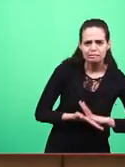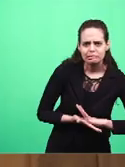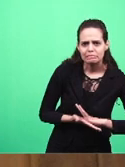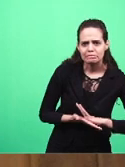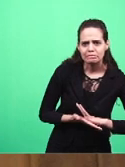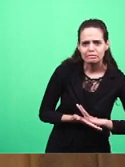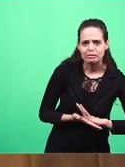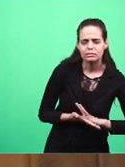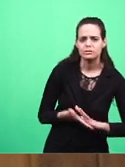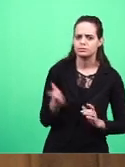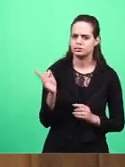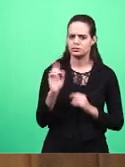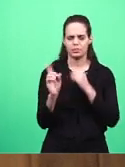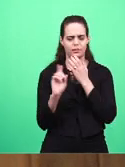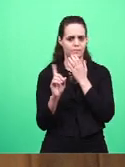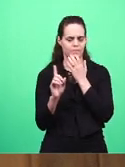aqui.